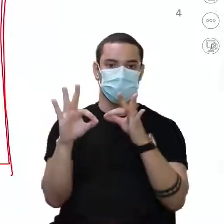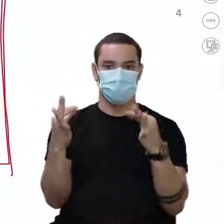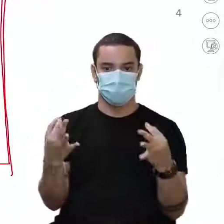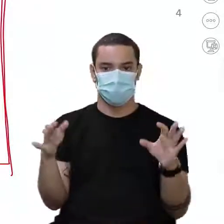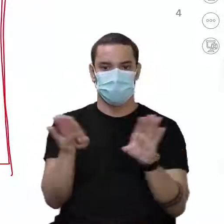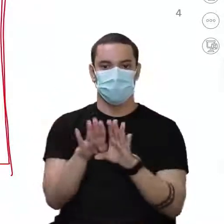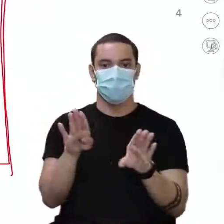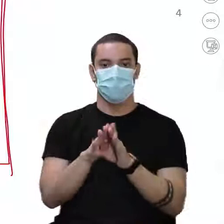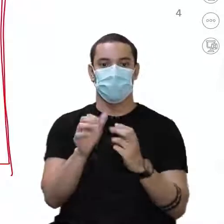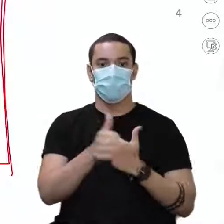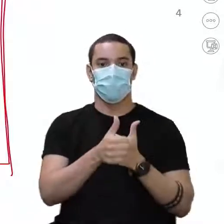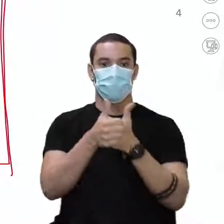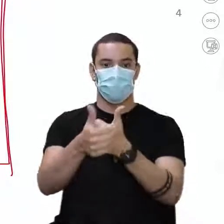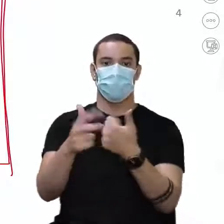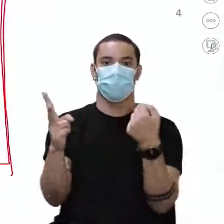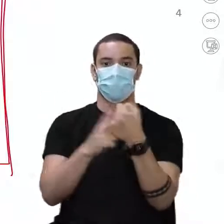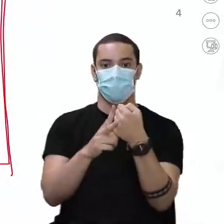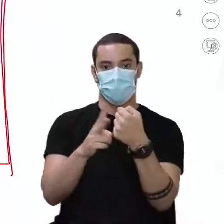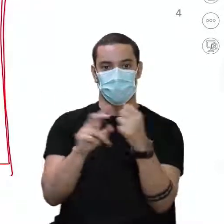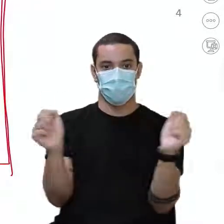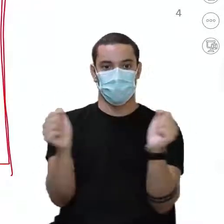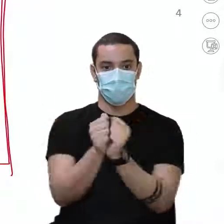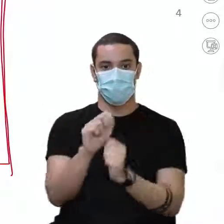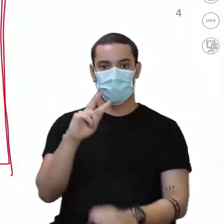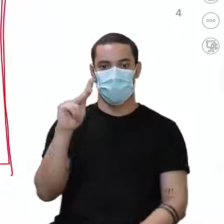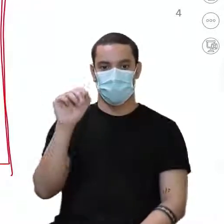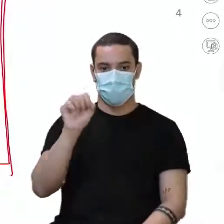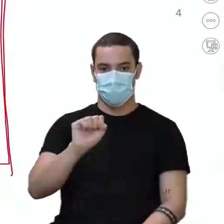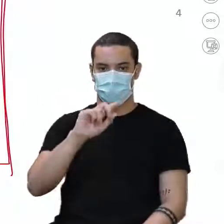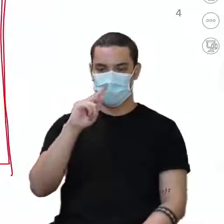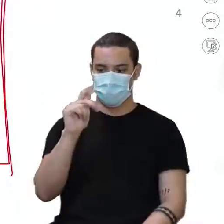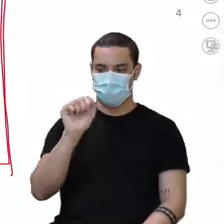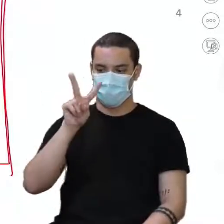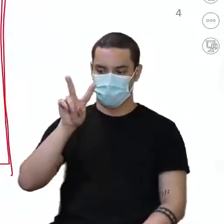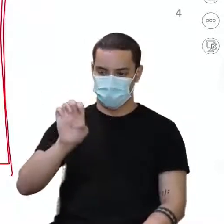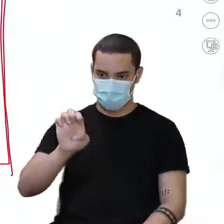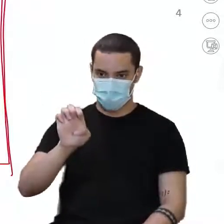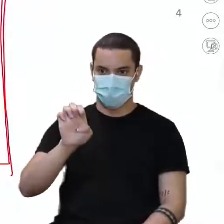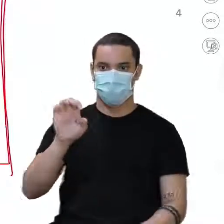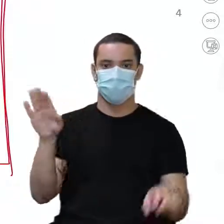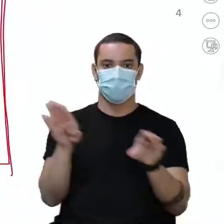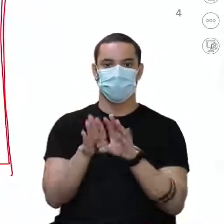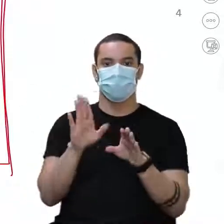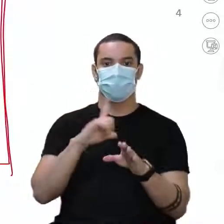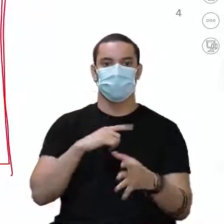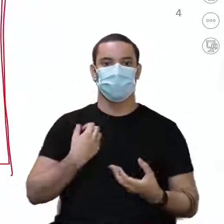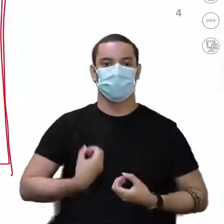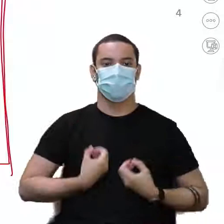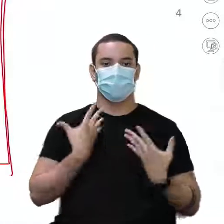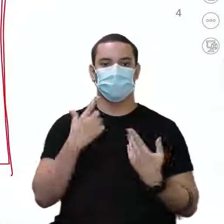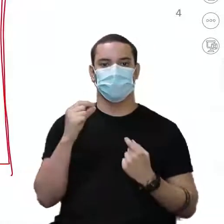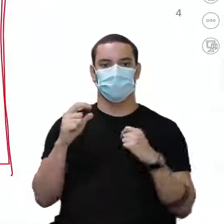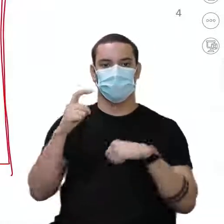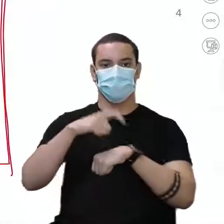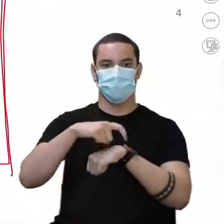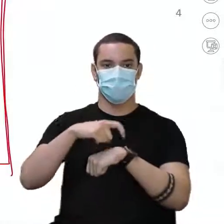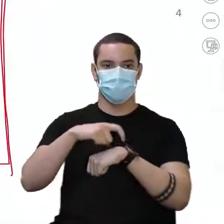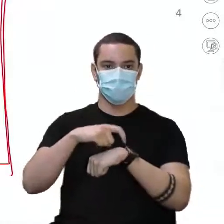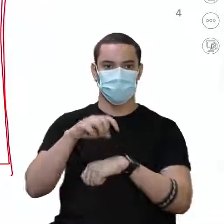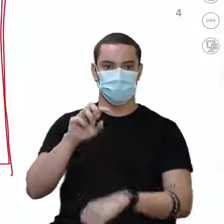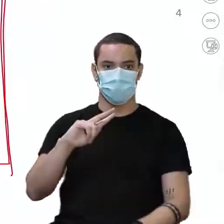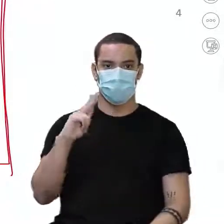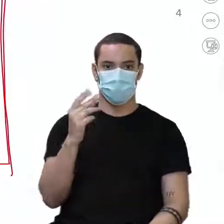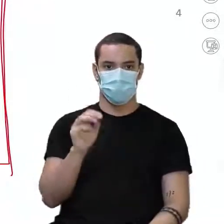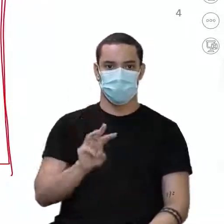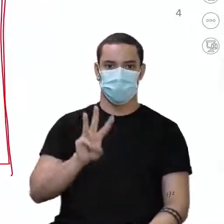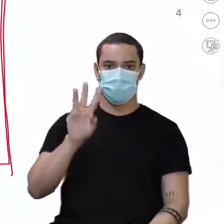Os verbos auxiliares do presente perfeito. Aí temos a expressão de tempo aqui, how long,